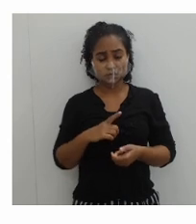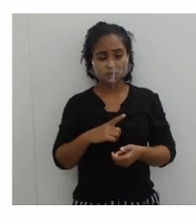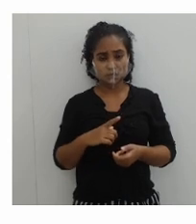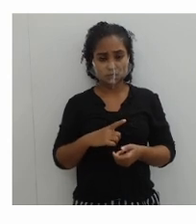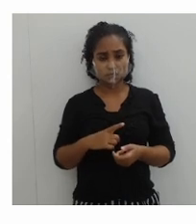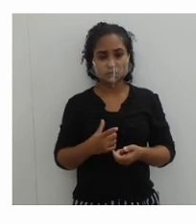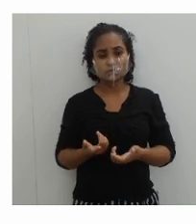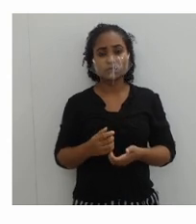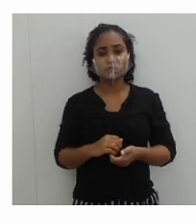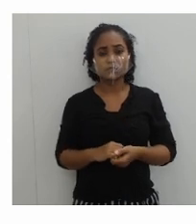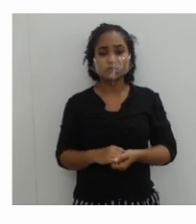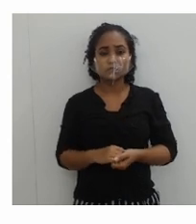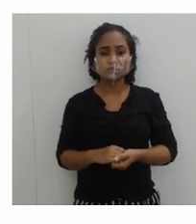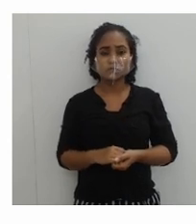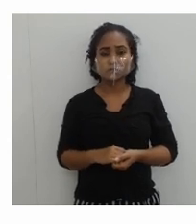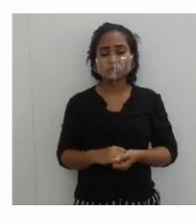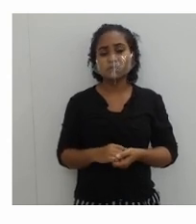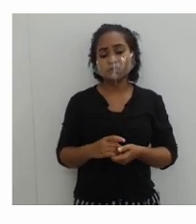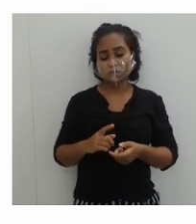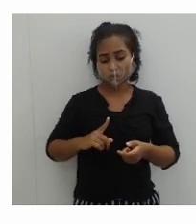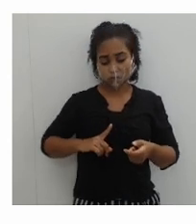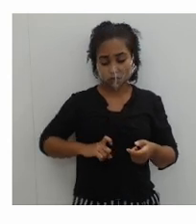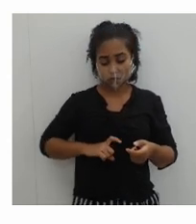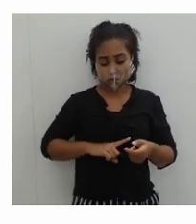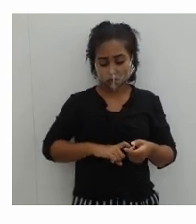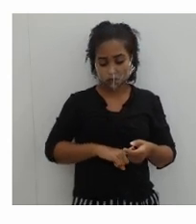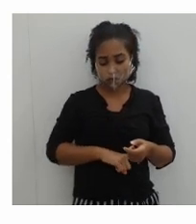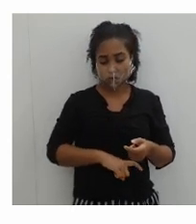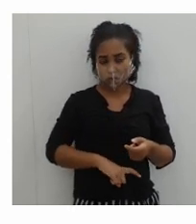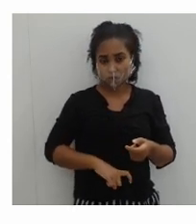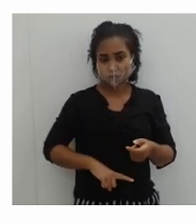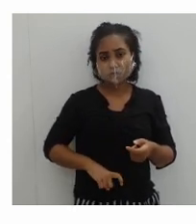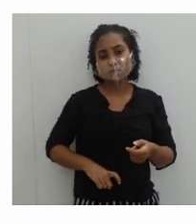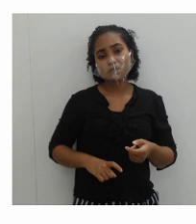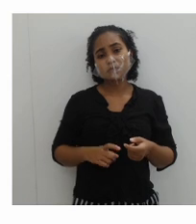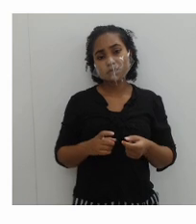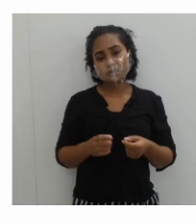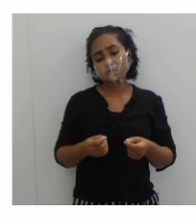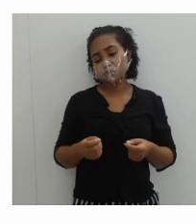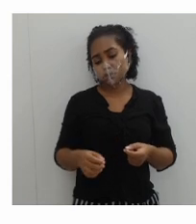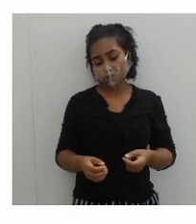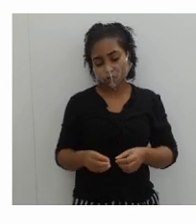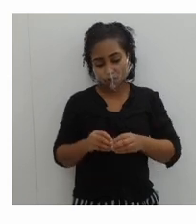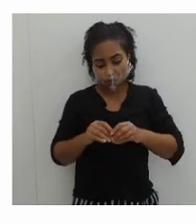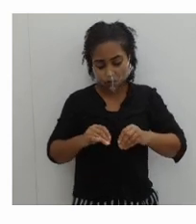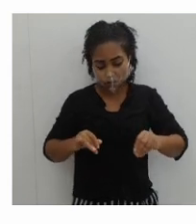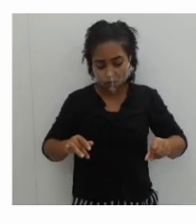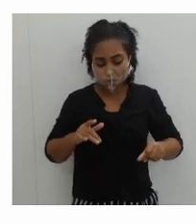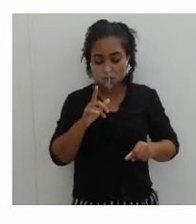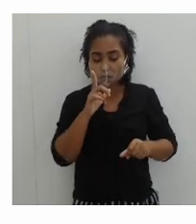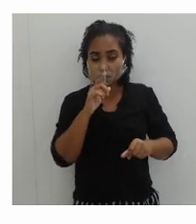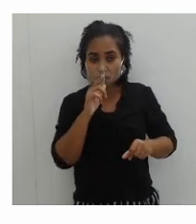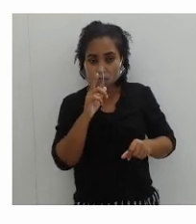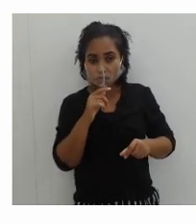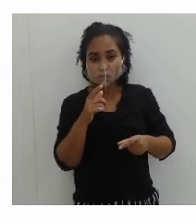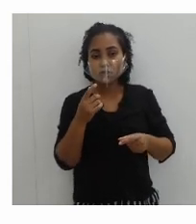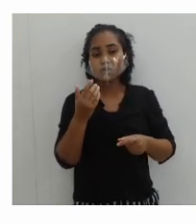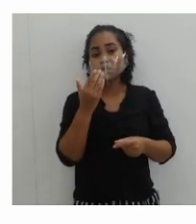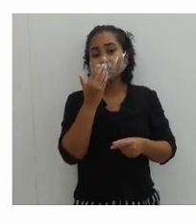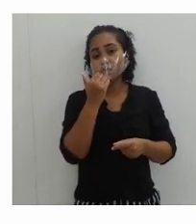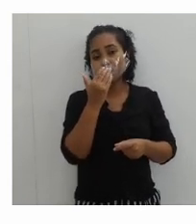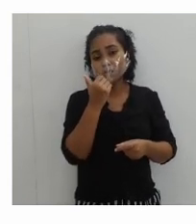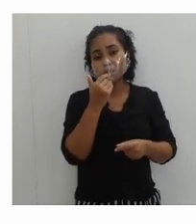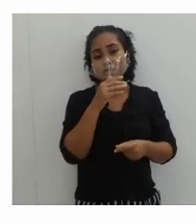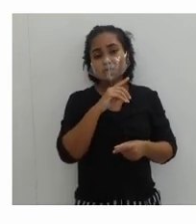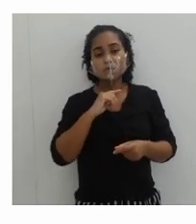né, infectados, né, os ovos infectados de parasita, que podem vir do solo, da água ou alimentos